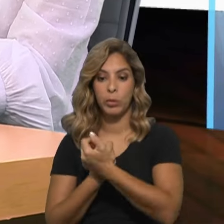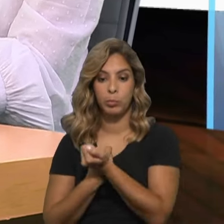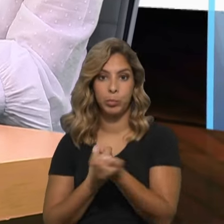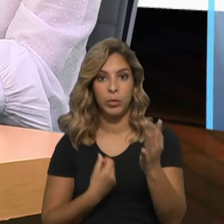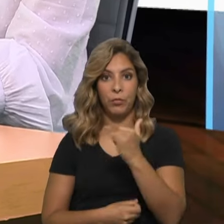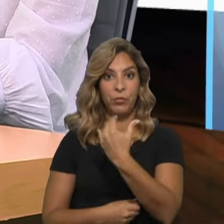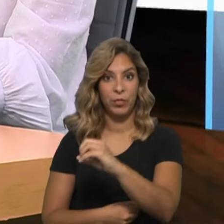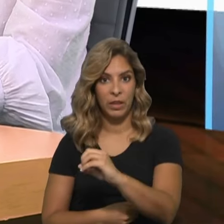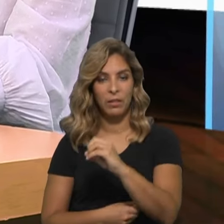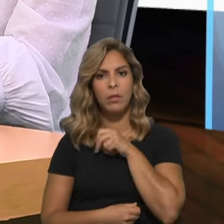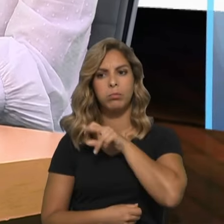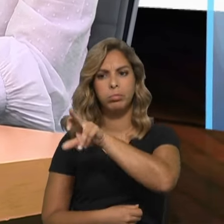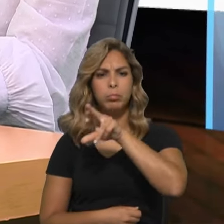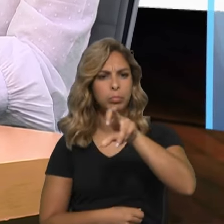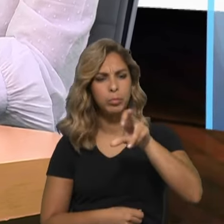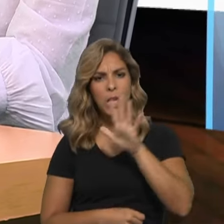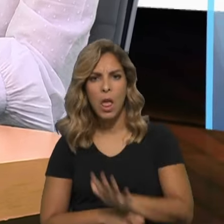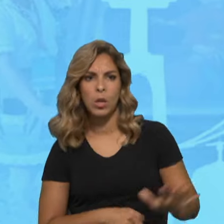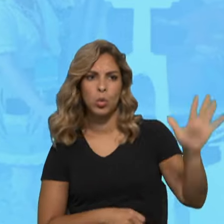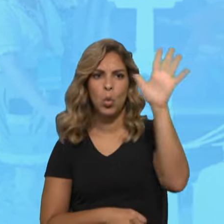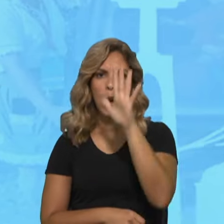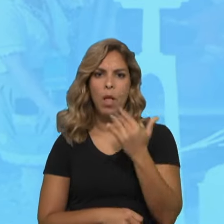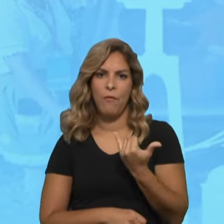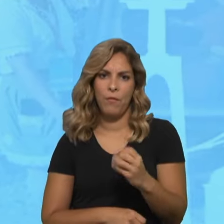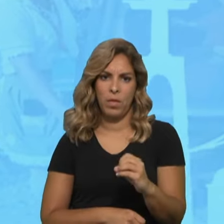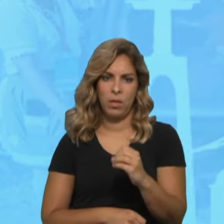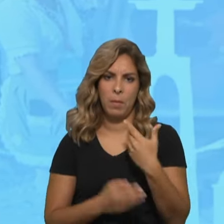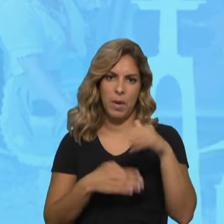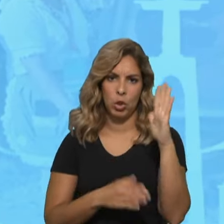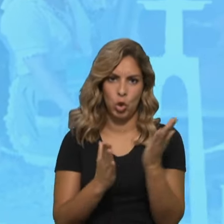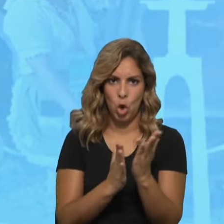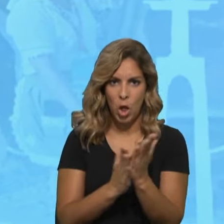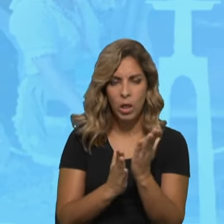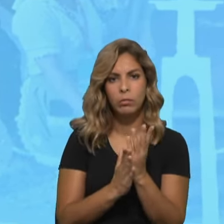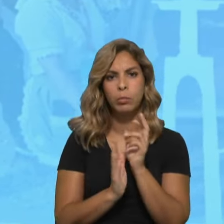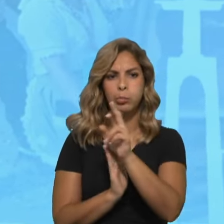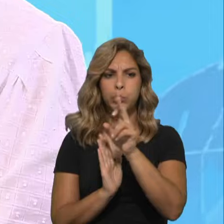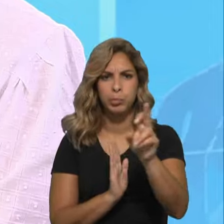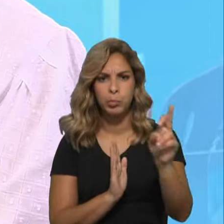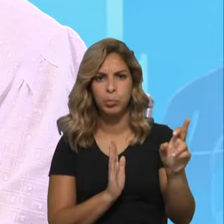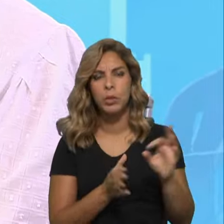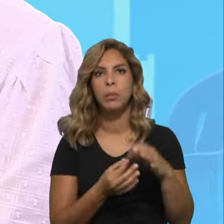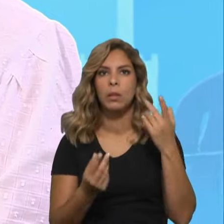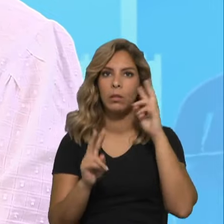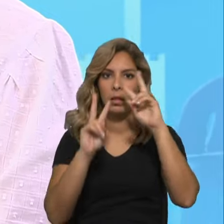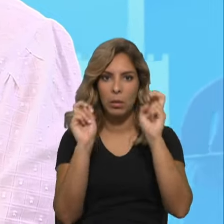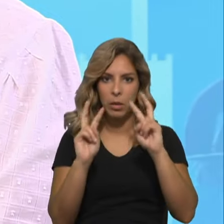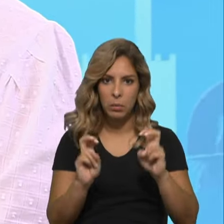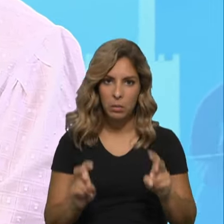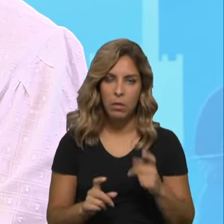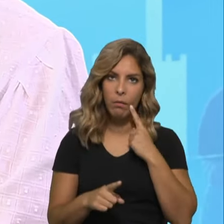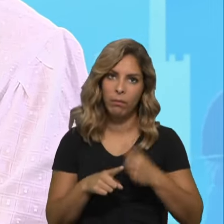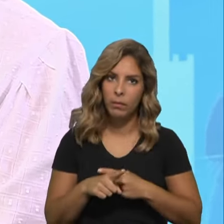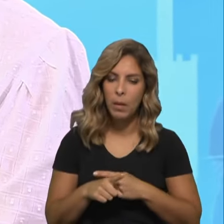visitar escolas por todo o país falando um bocadinho da Cáritas tendo como fundo e temas relevantes como a